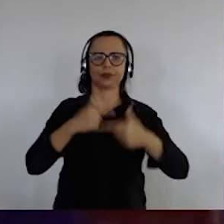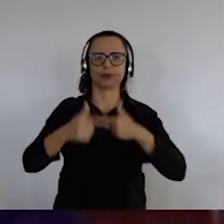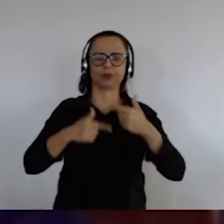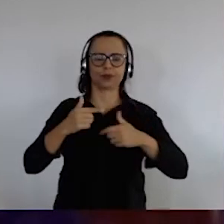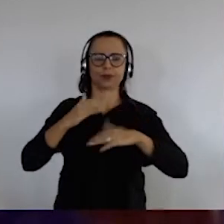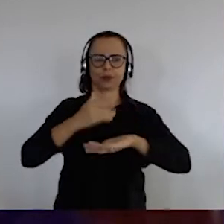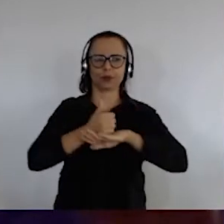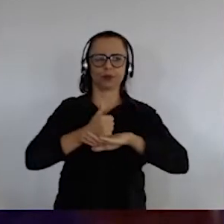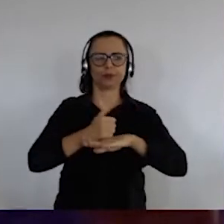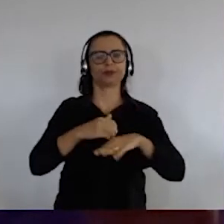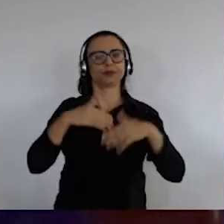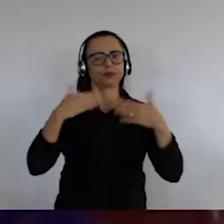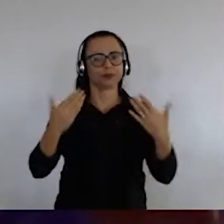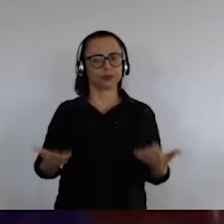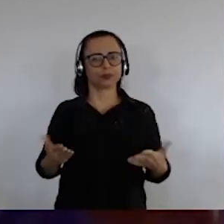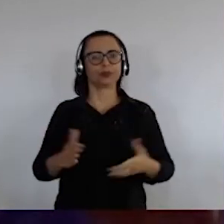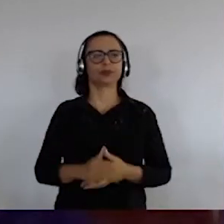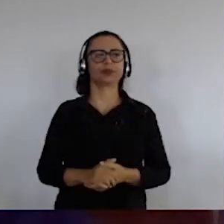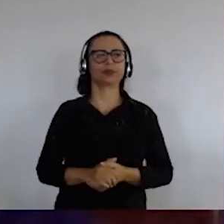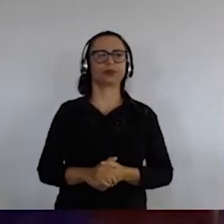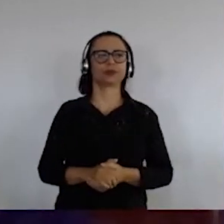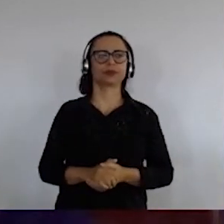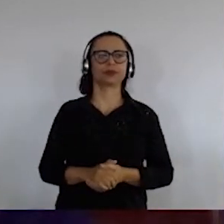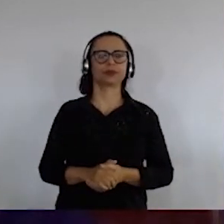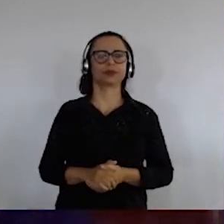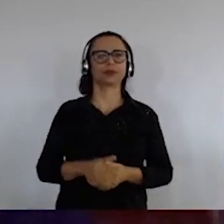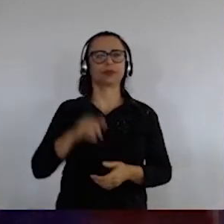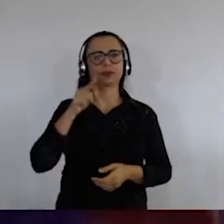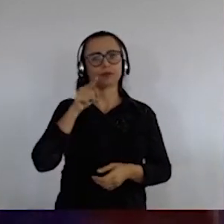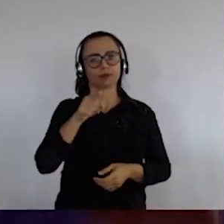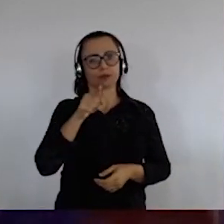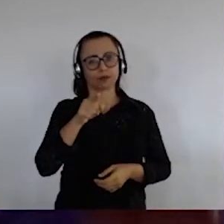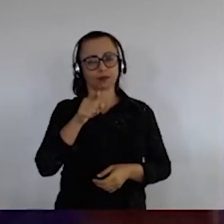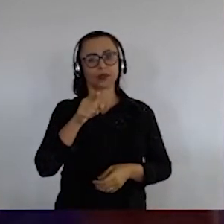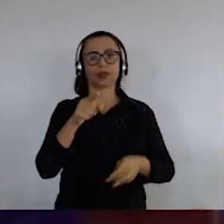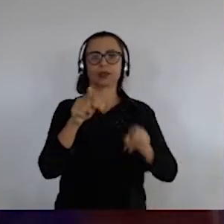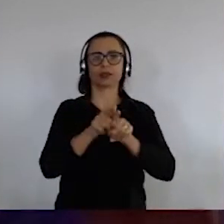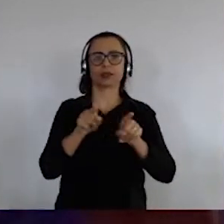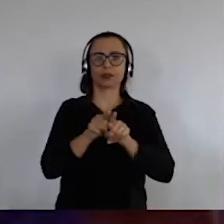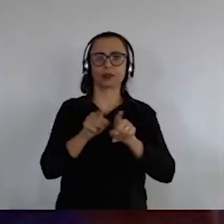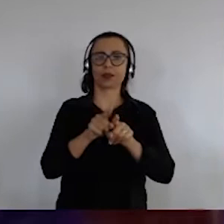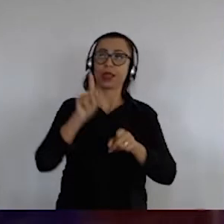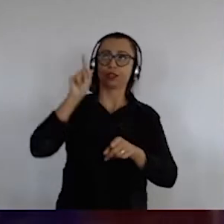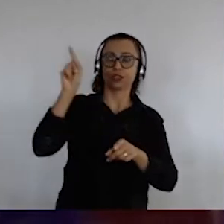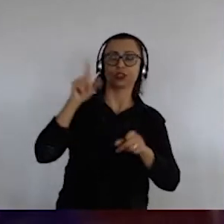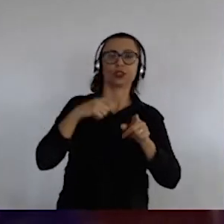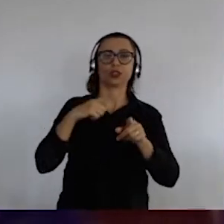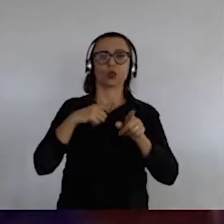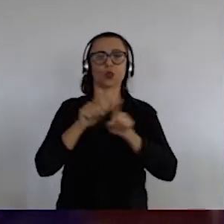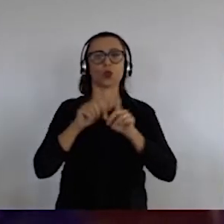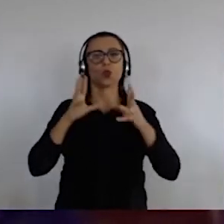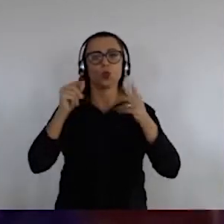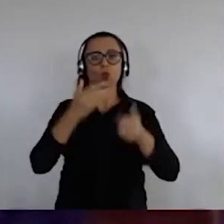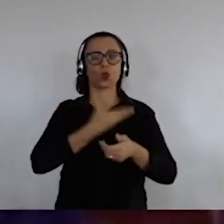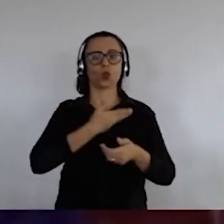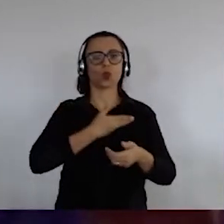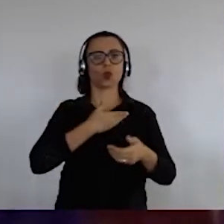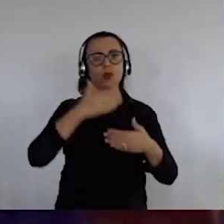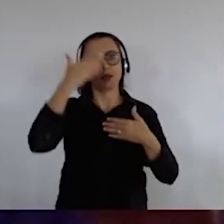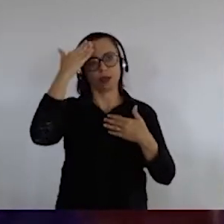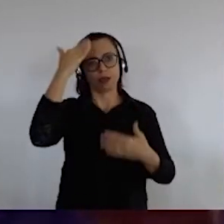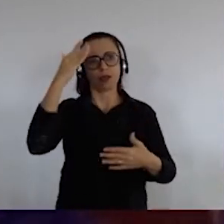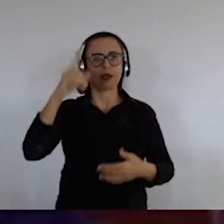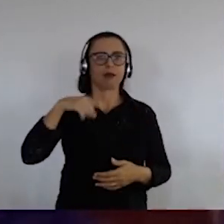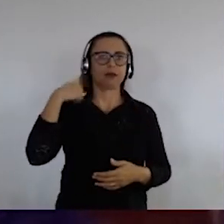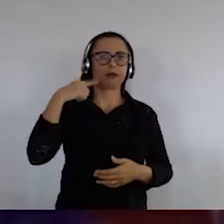profissional. Portanto, a ti e a todos estes colegas, o meu agradecimento como advogado,